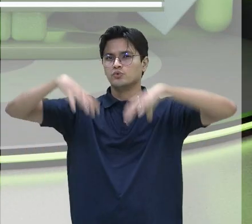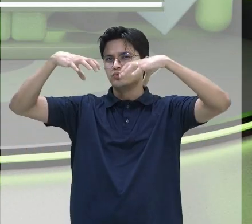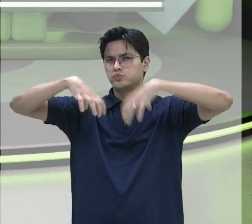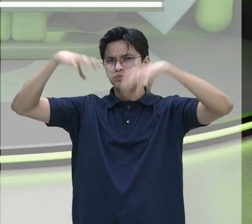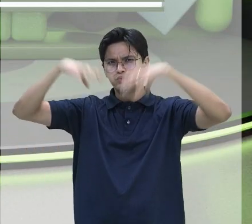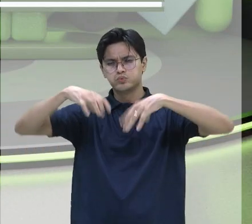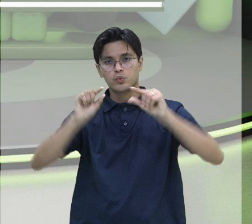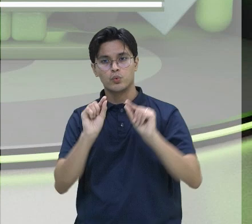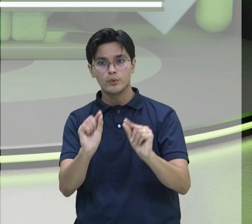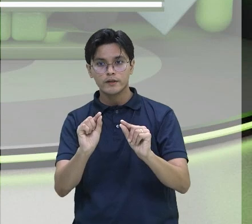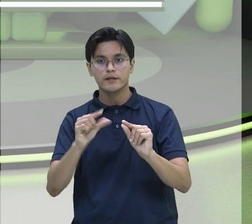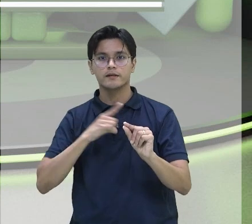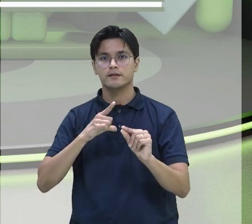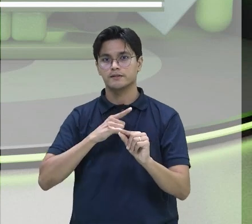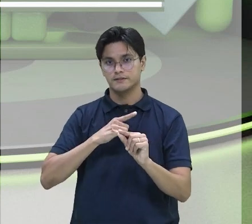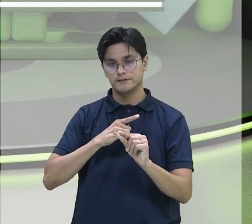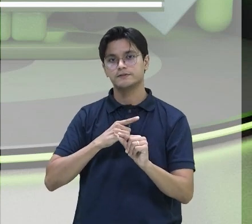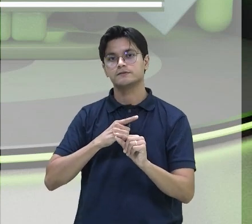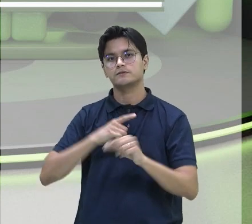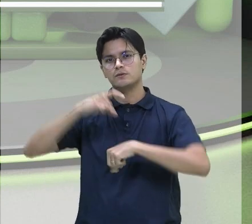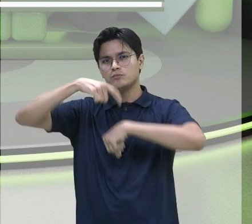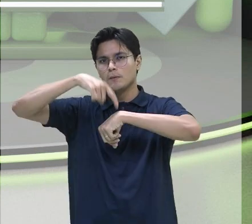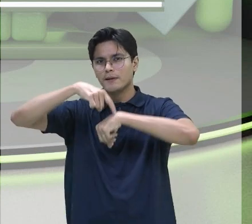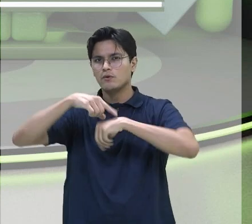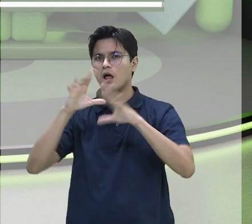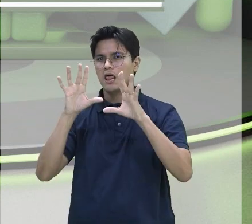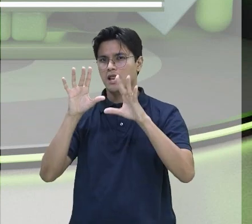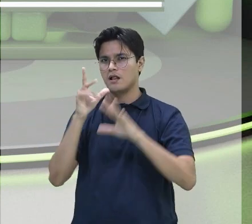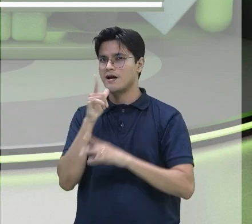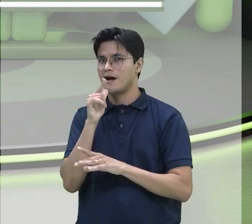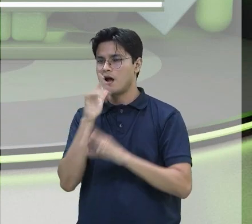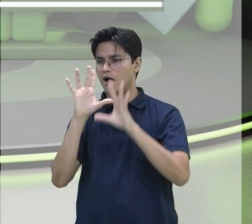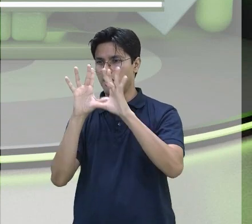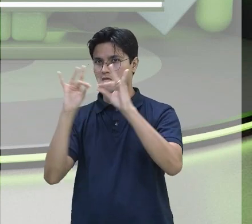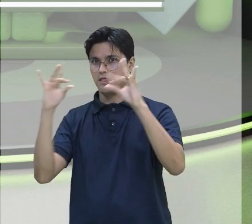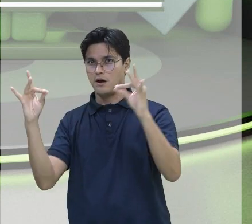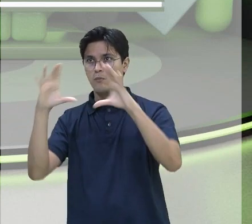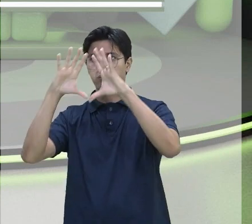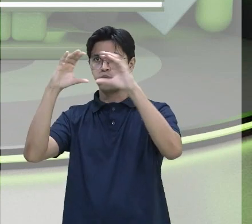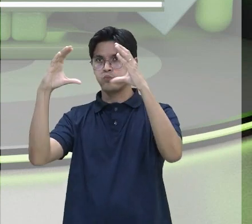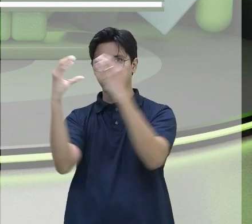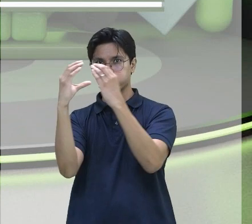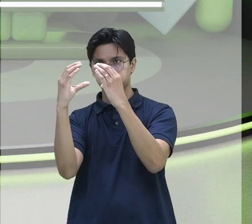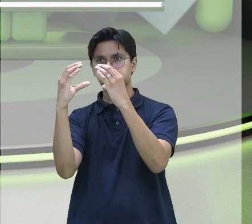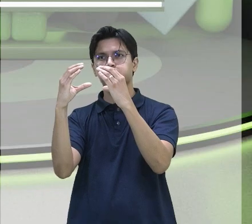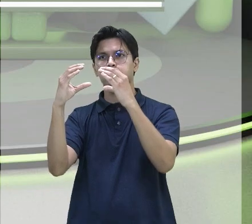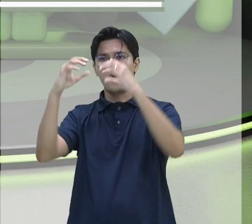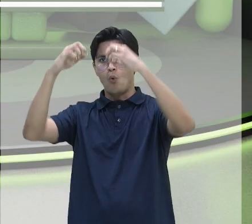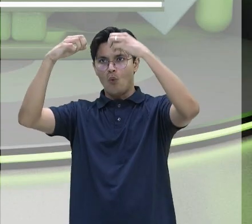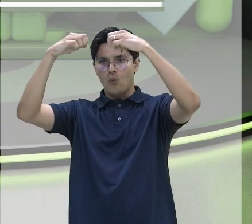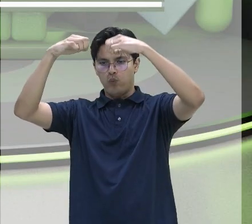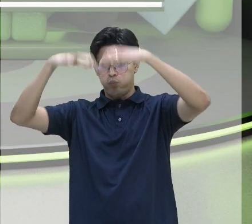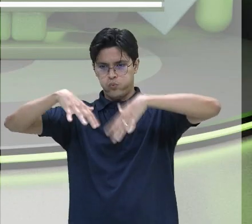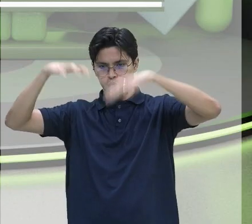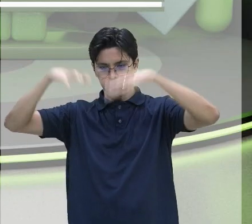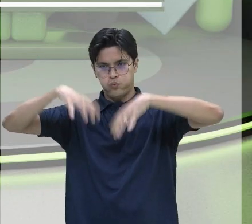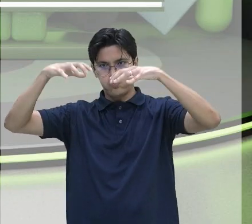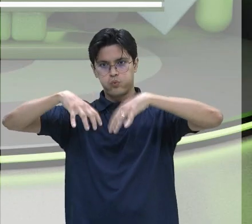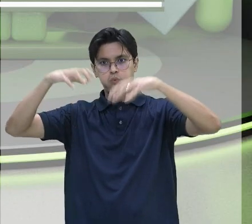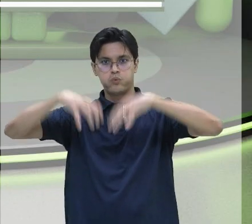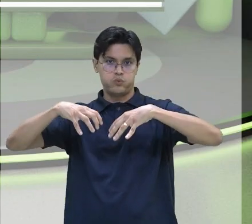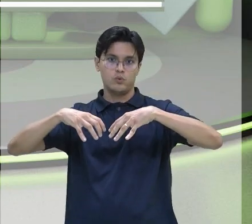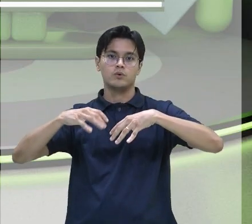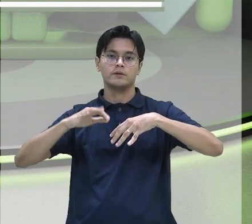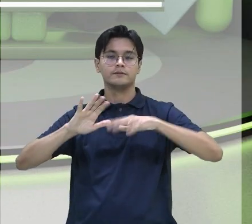umidade, né, presente ali nas nuvens atinge o 100% e ocorre o quê? A